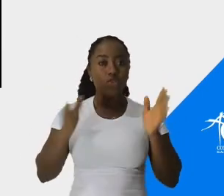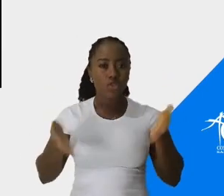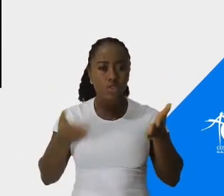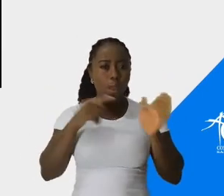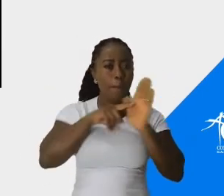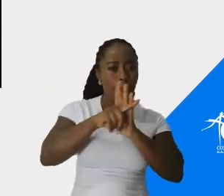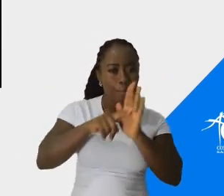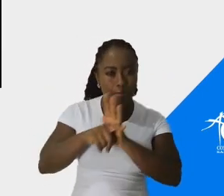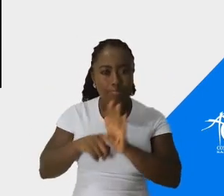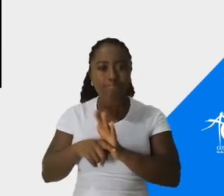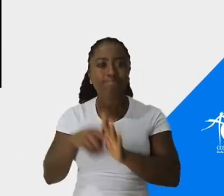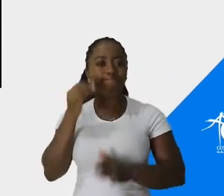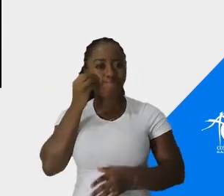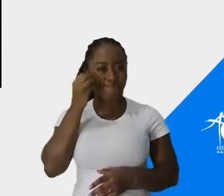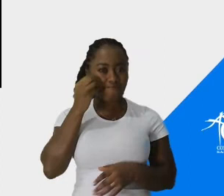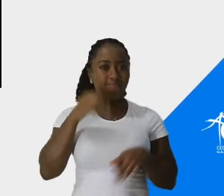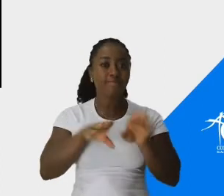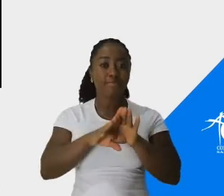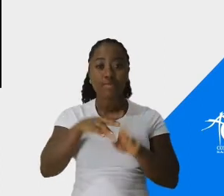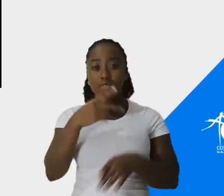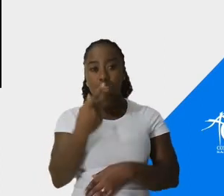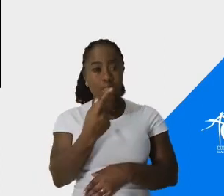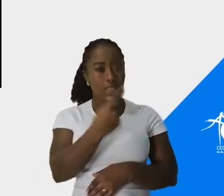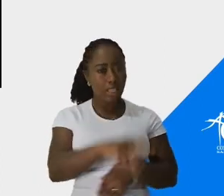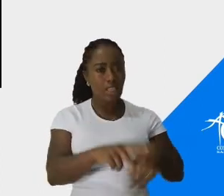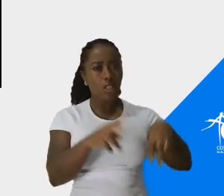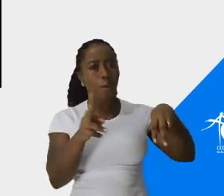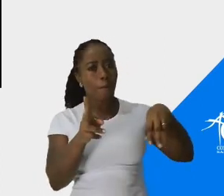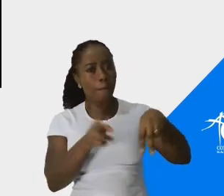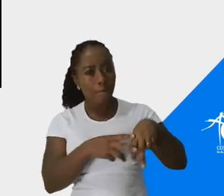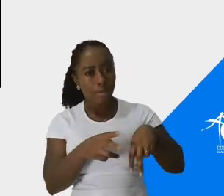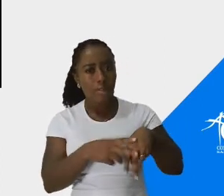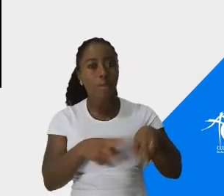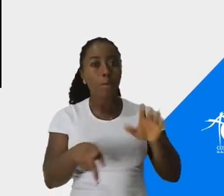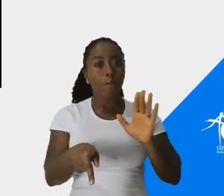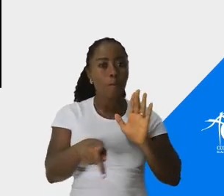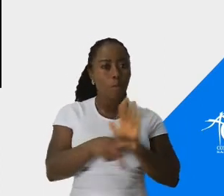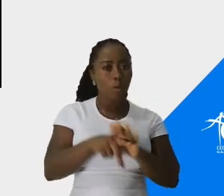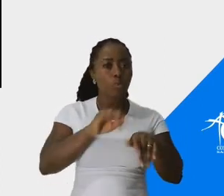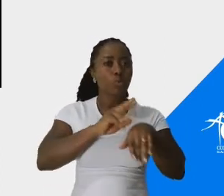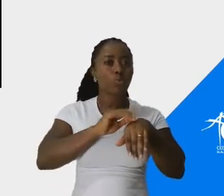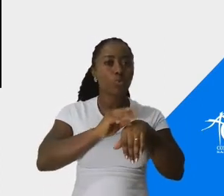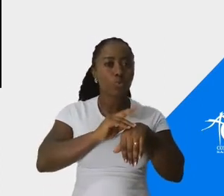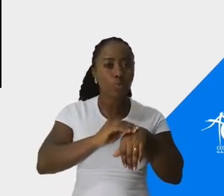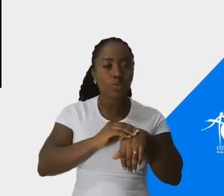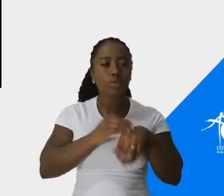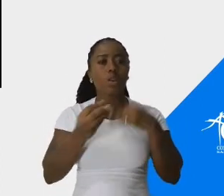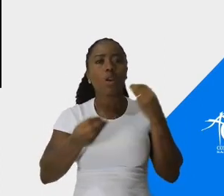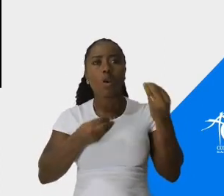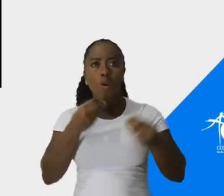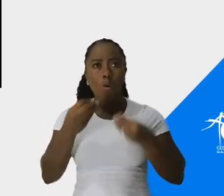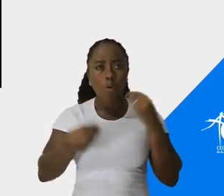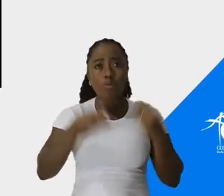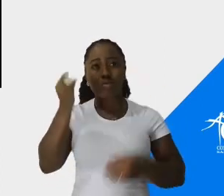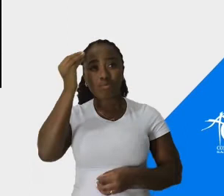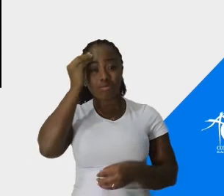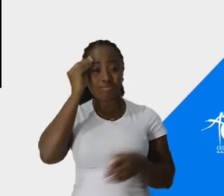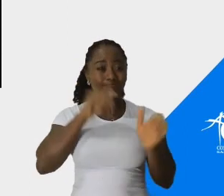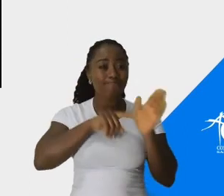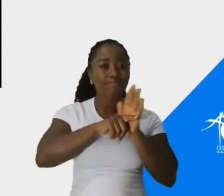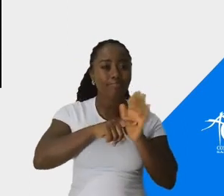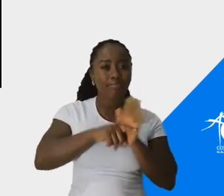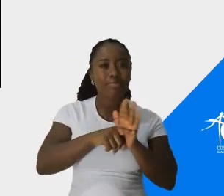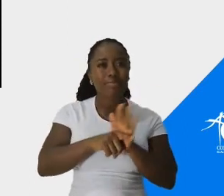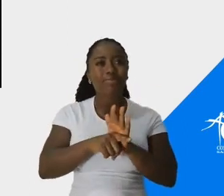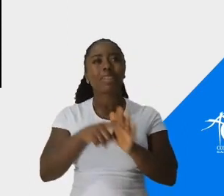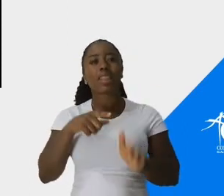de epilepsia tem que ser esquadrinhado em funções de memória, principalmente se tem epilepsia do lobo